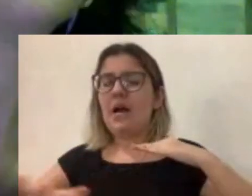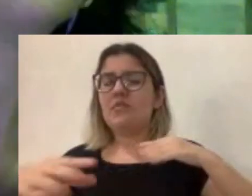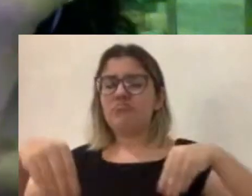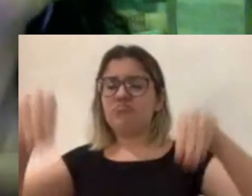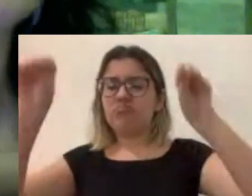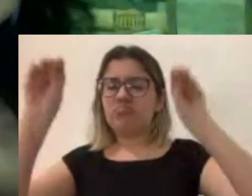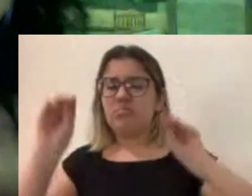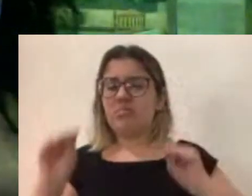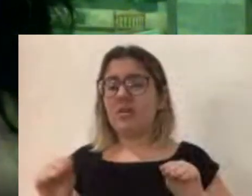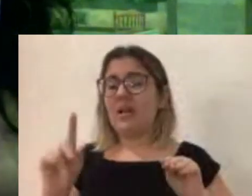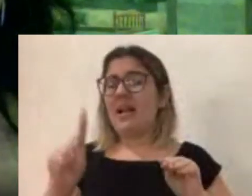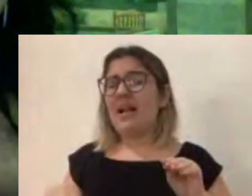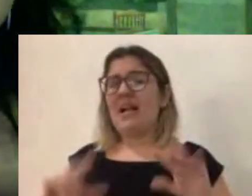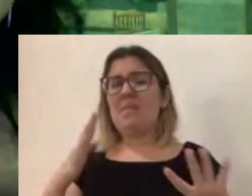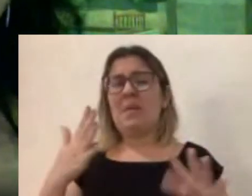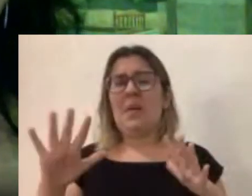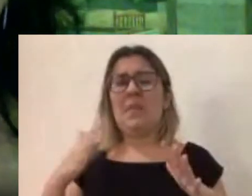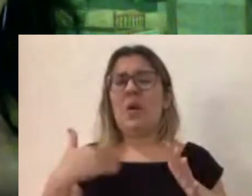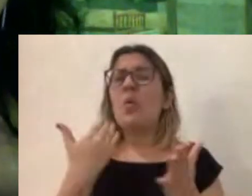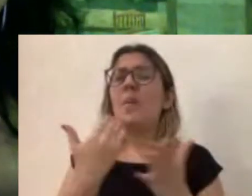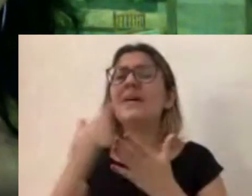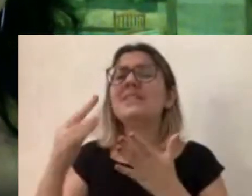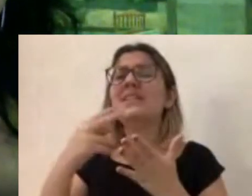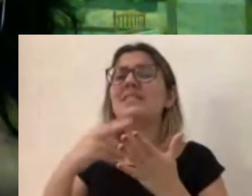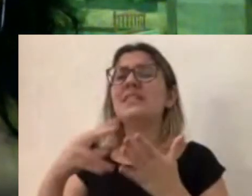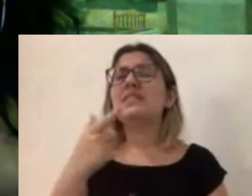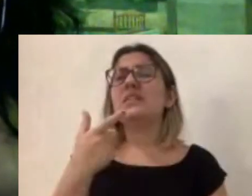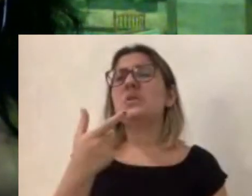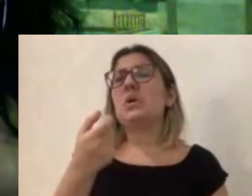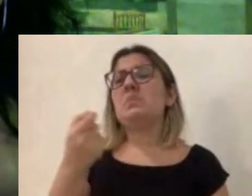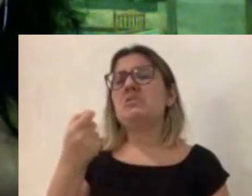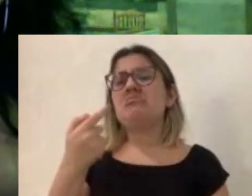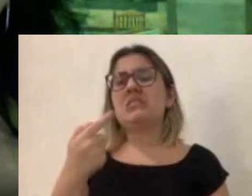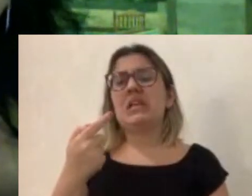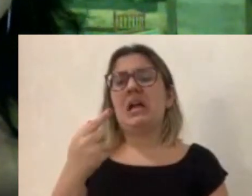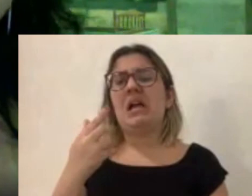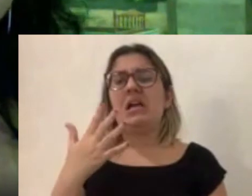palco, Nossa, eu estava começando a dançar, justo. Acho que era